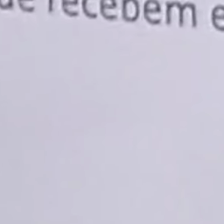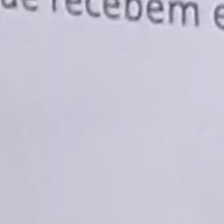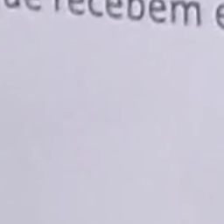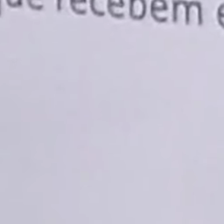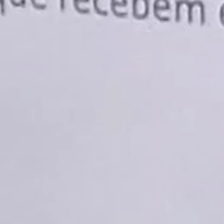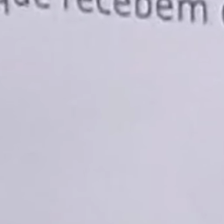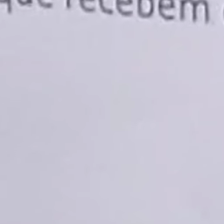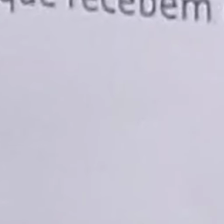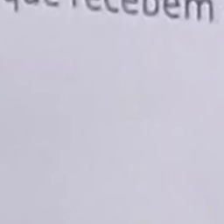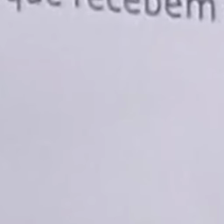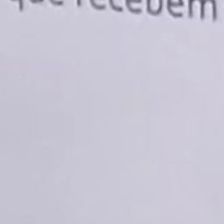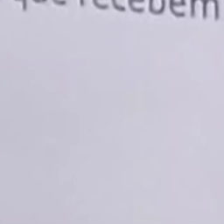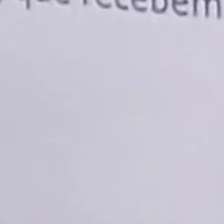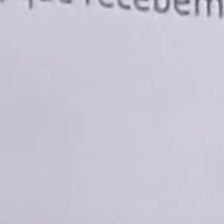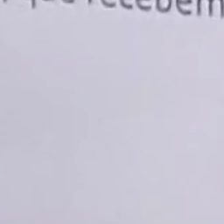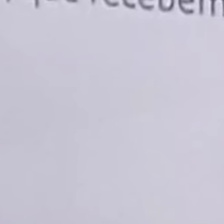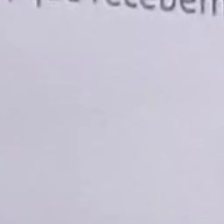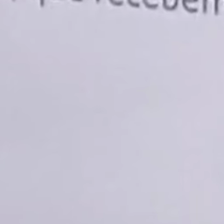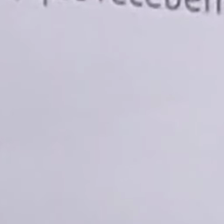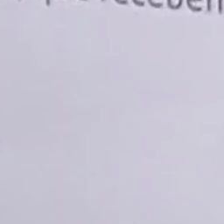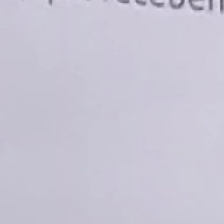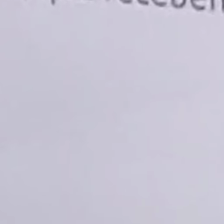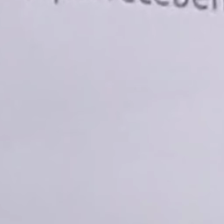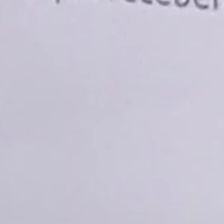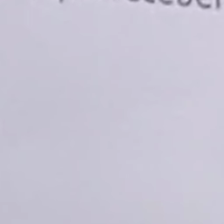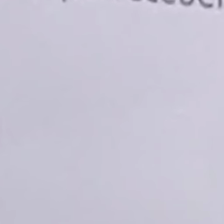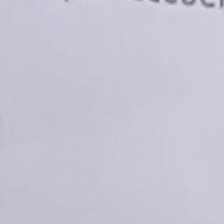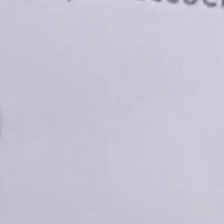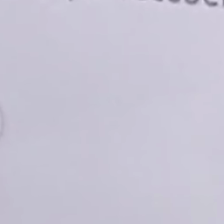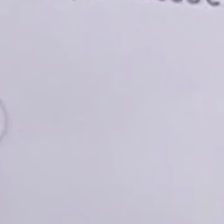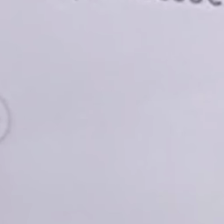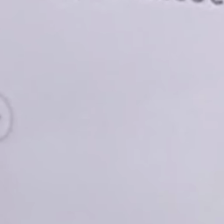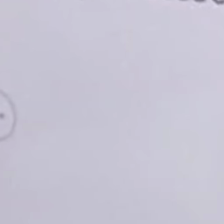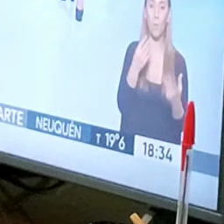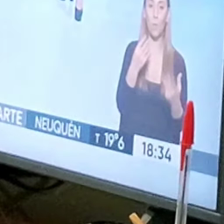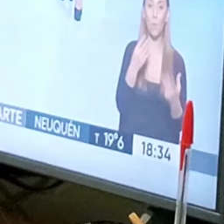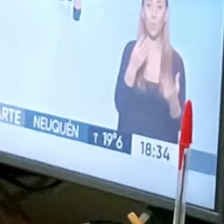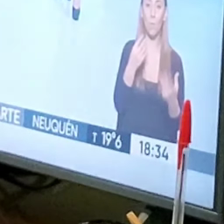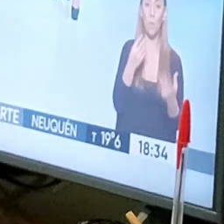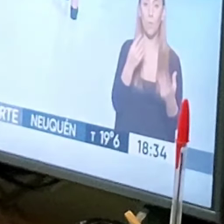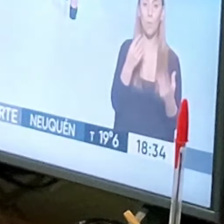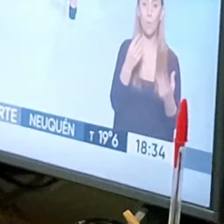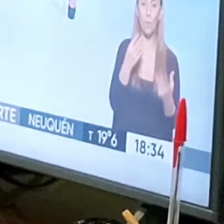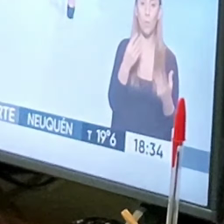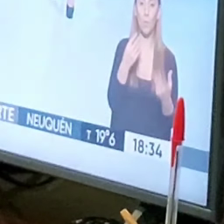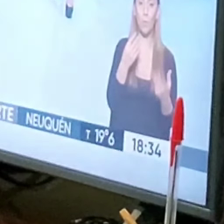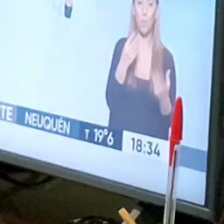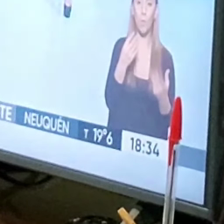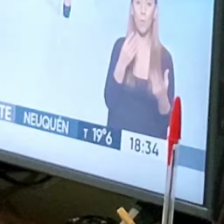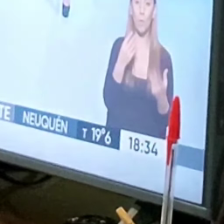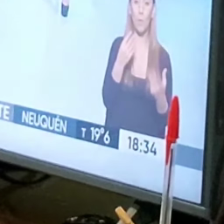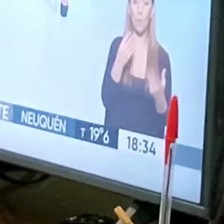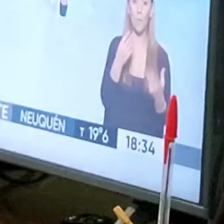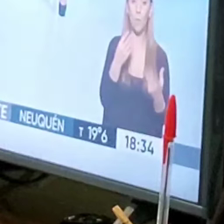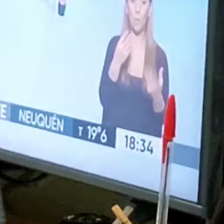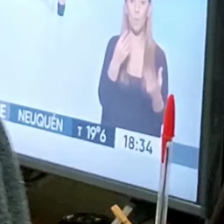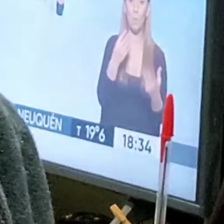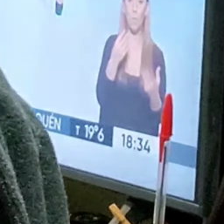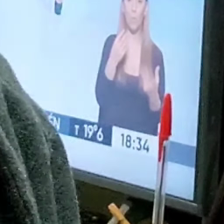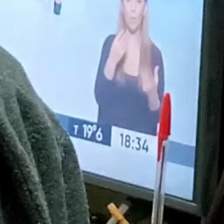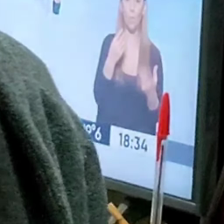Cúpula das Américas pede fora Bolsonaro em Los Angeles. Vamos ver o que aconteceu